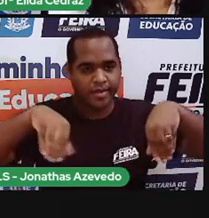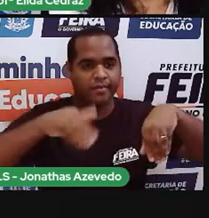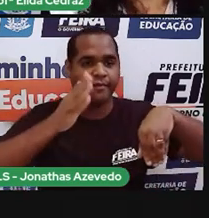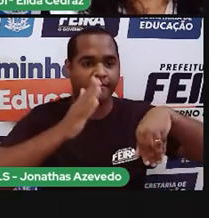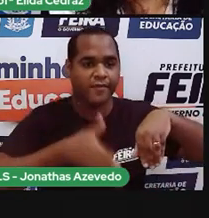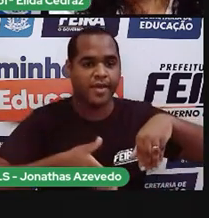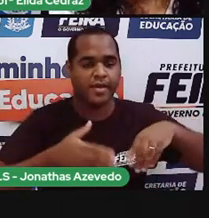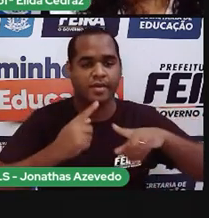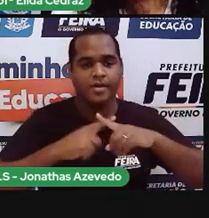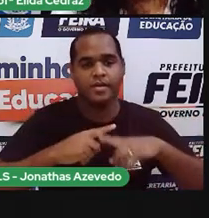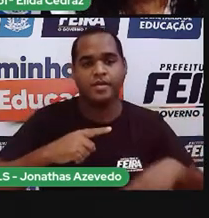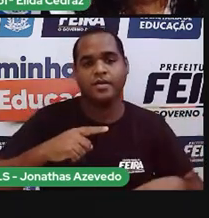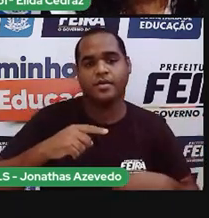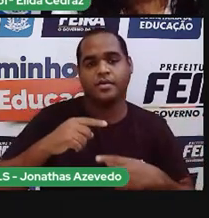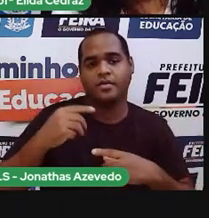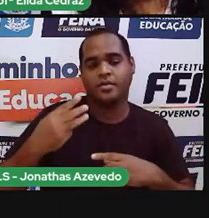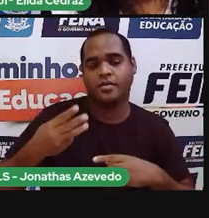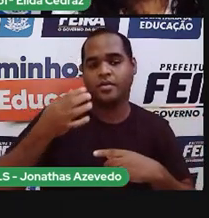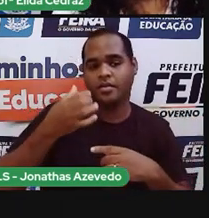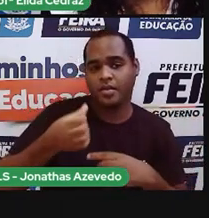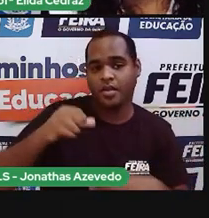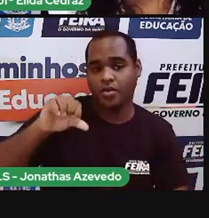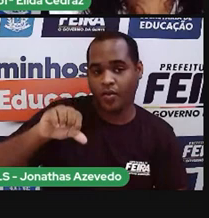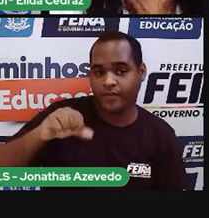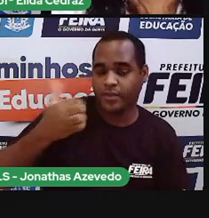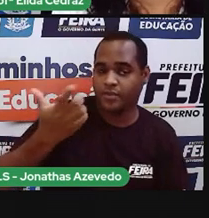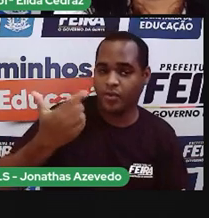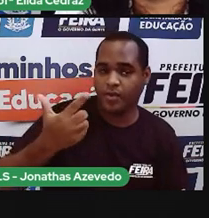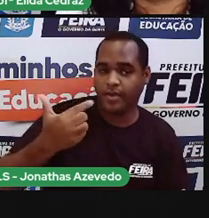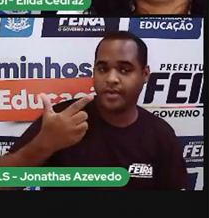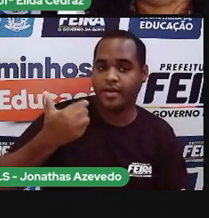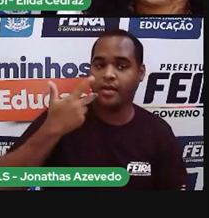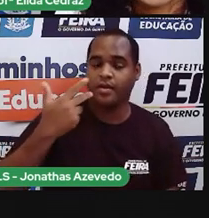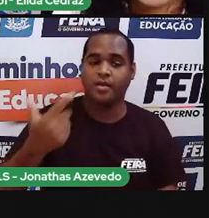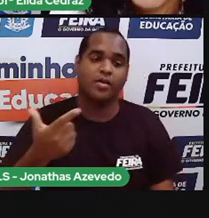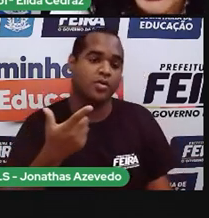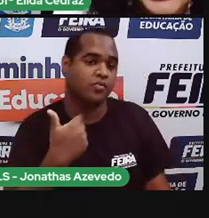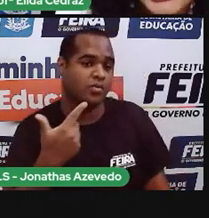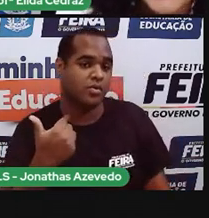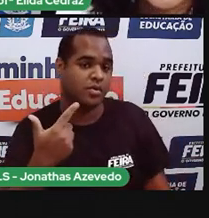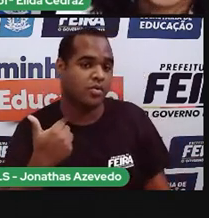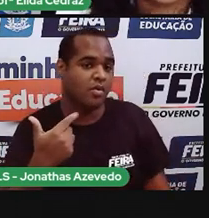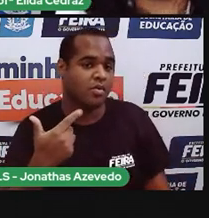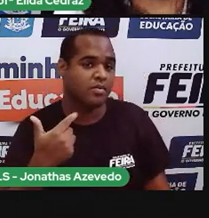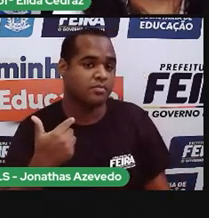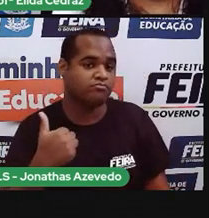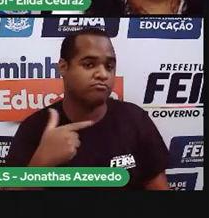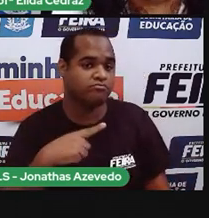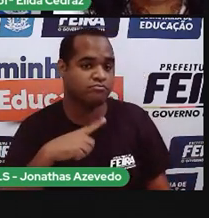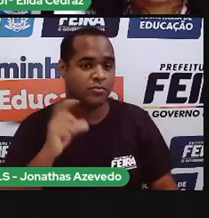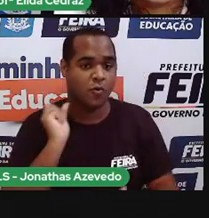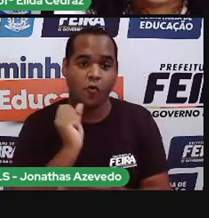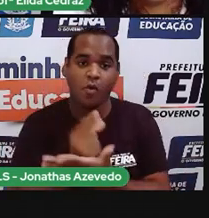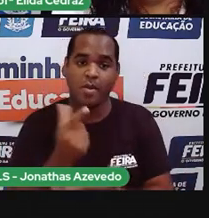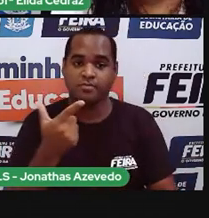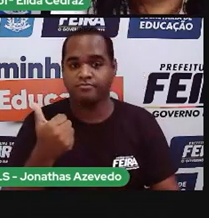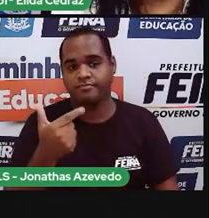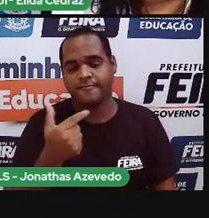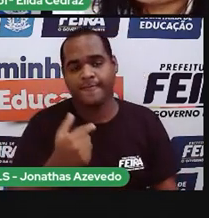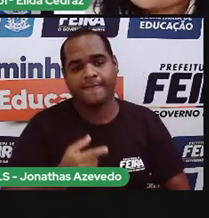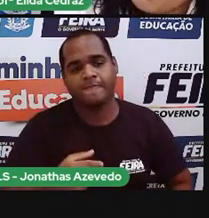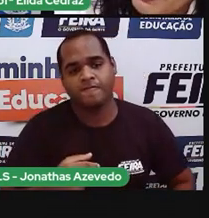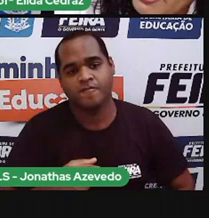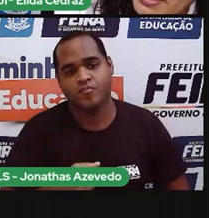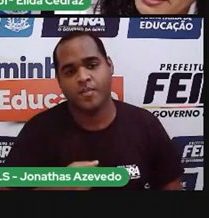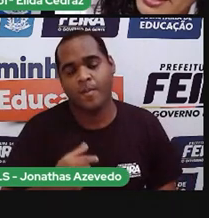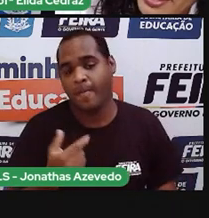feirante conta 3, 6, 9, 12. Tem uma dúzia, tia, e a gente compra a dúzia.